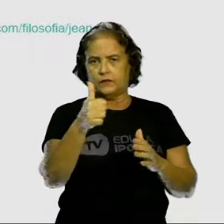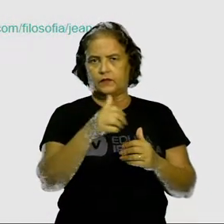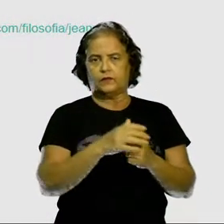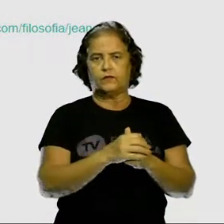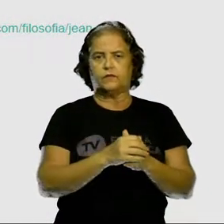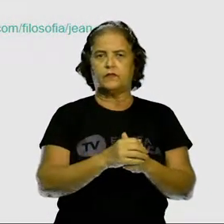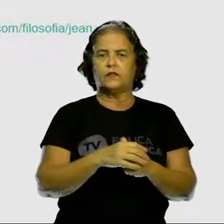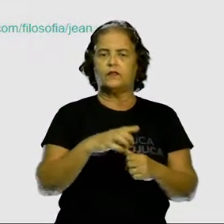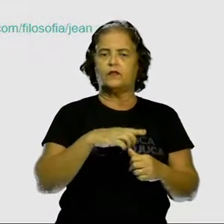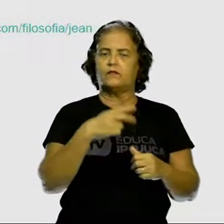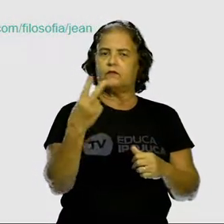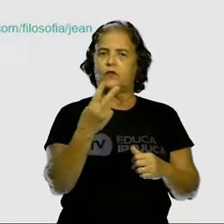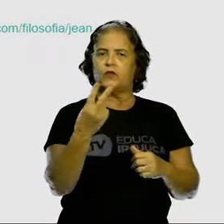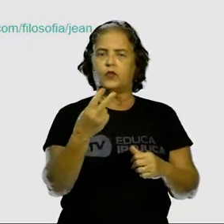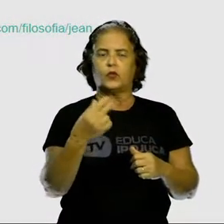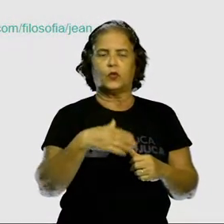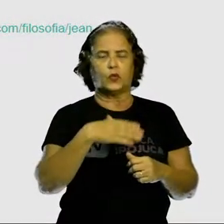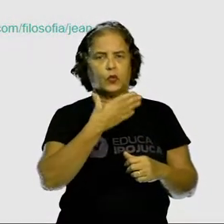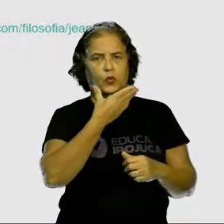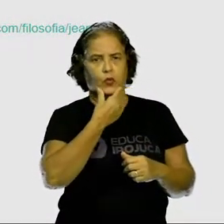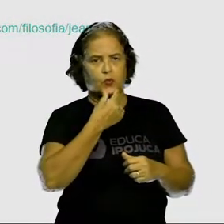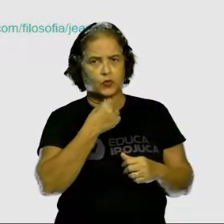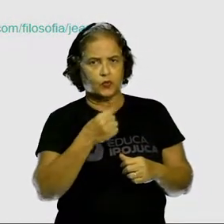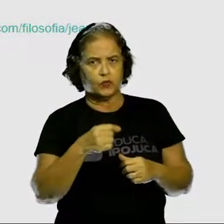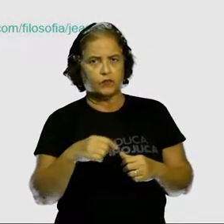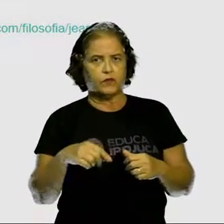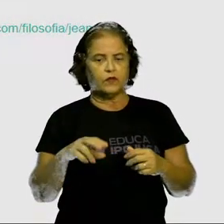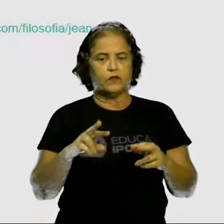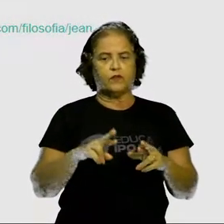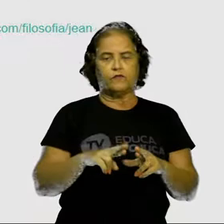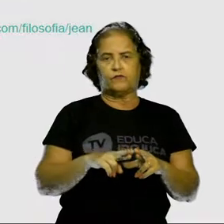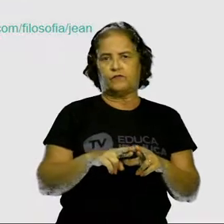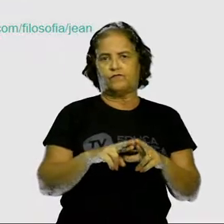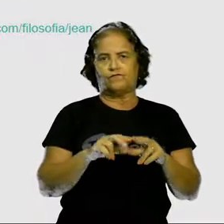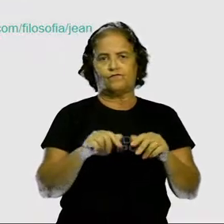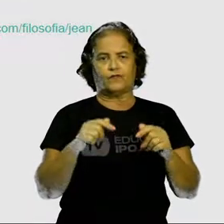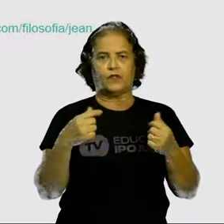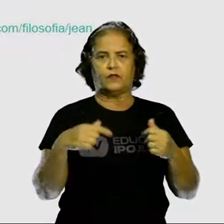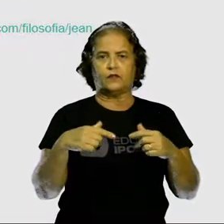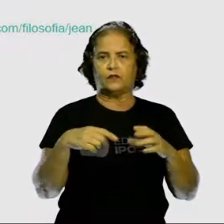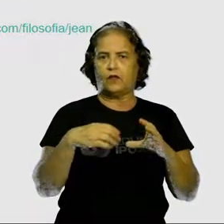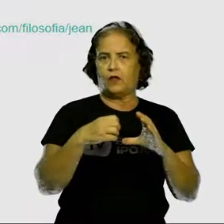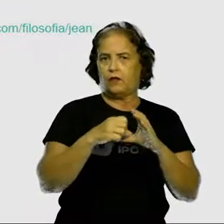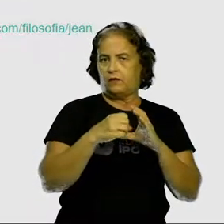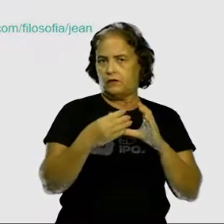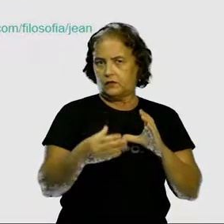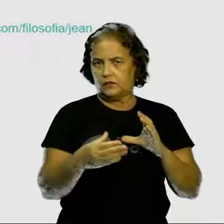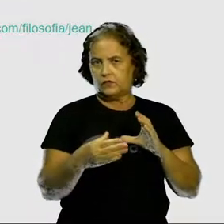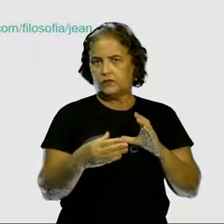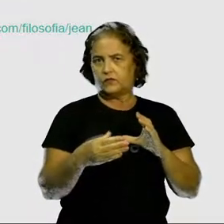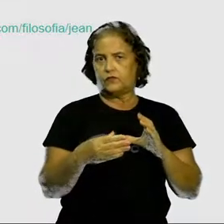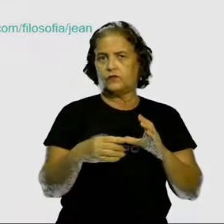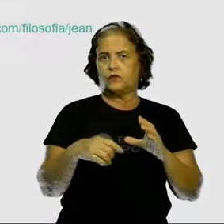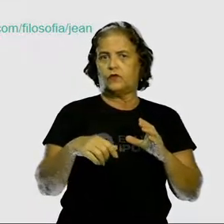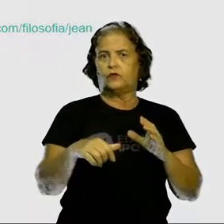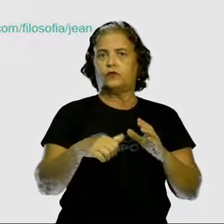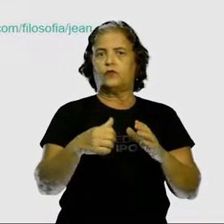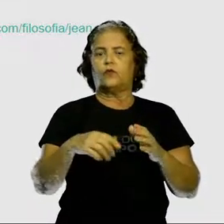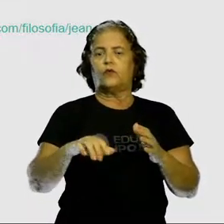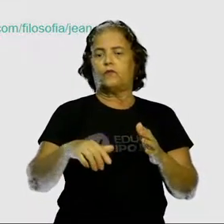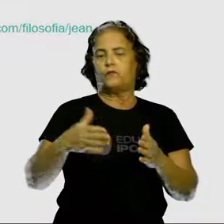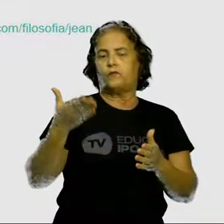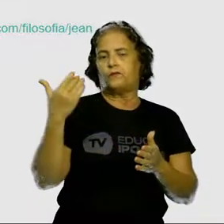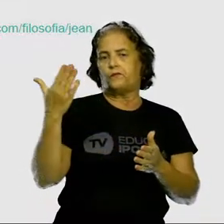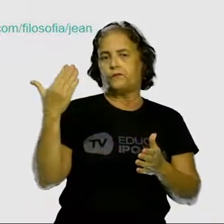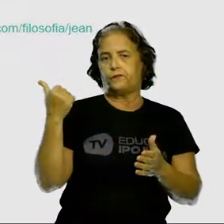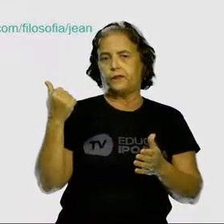iluministas, eles eram contrários ao antigo regime, tá? Então, eles eram críticos do antigo regime, que era